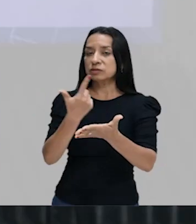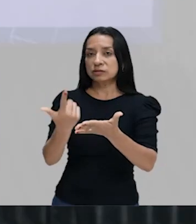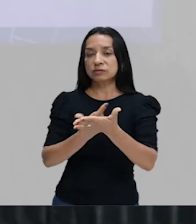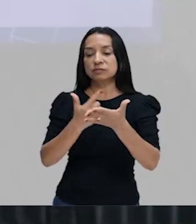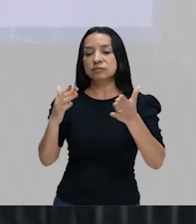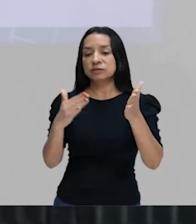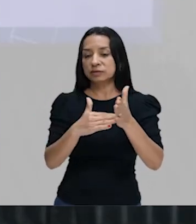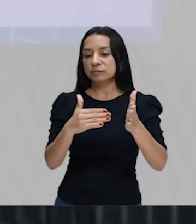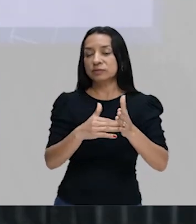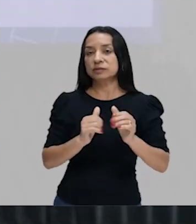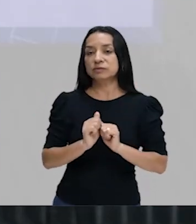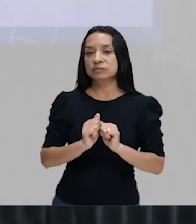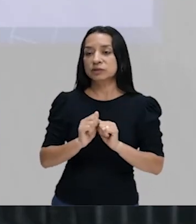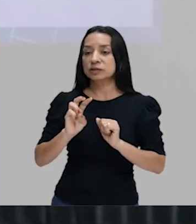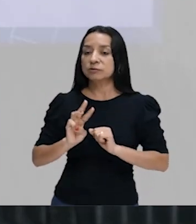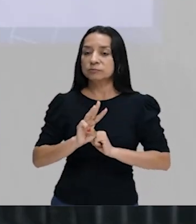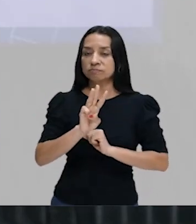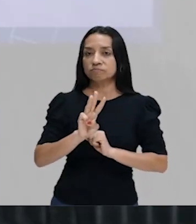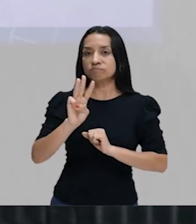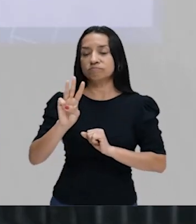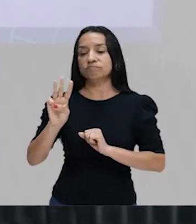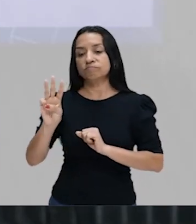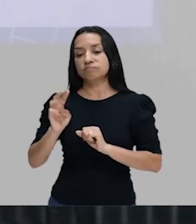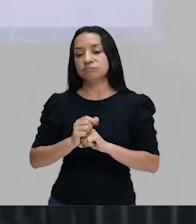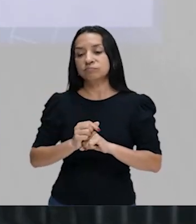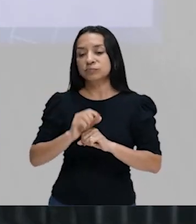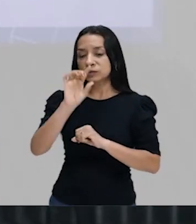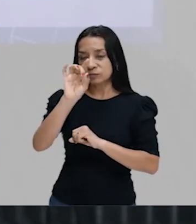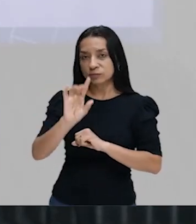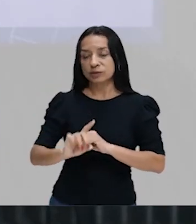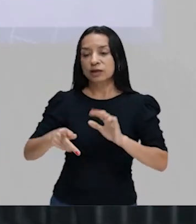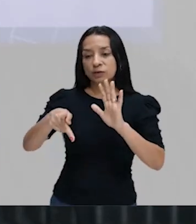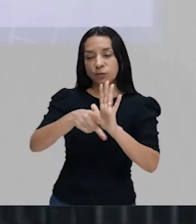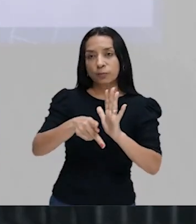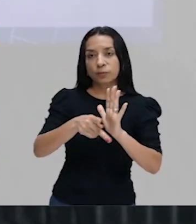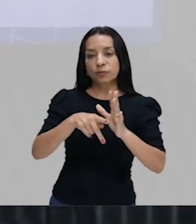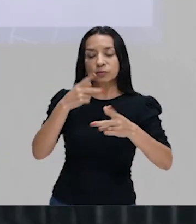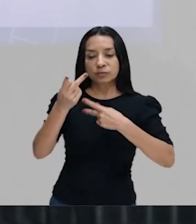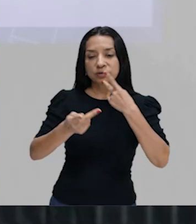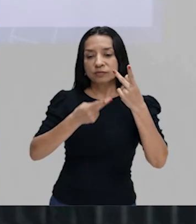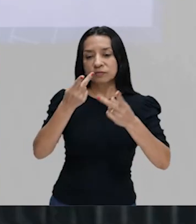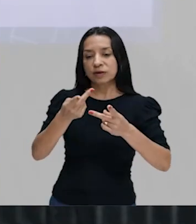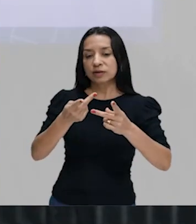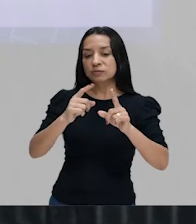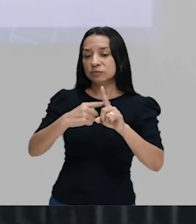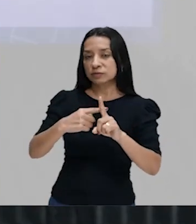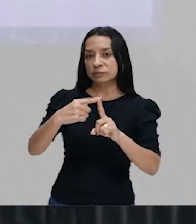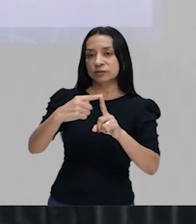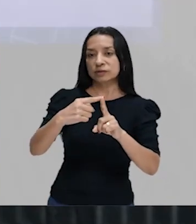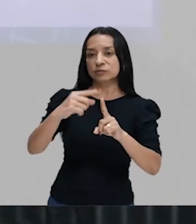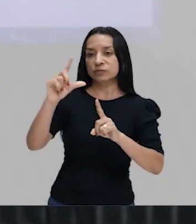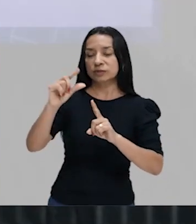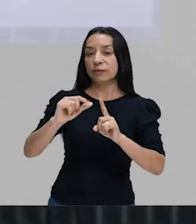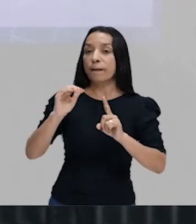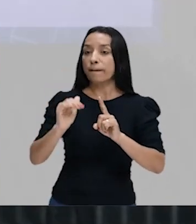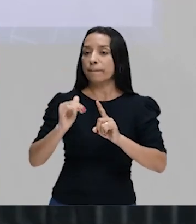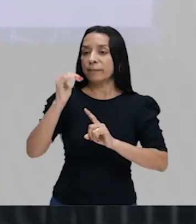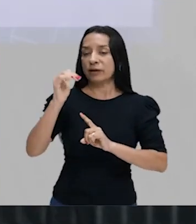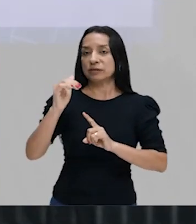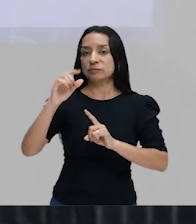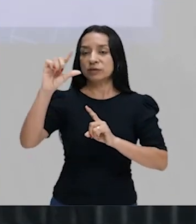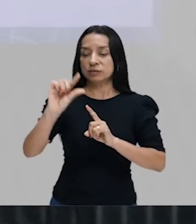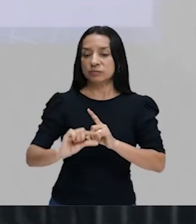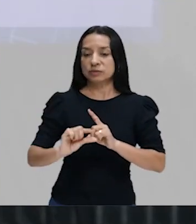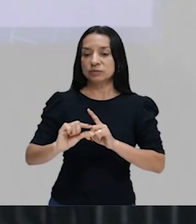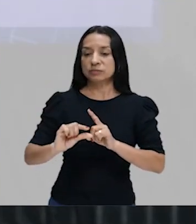né, em sites especializados que falam sobre as temperaturas mínimas e máximas, você observa que geralmente eu tenho apenas um